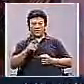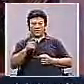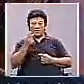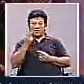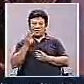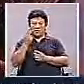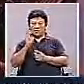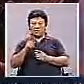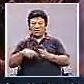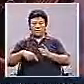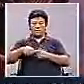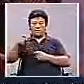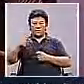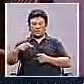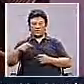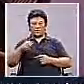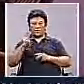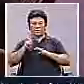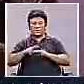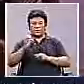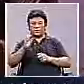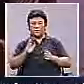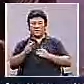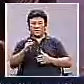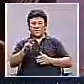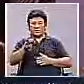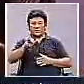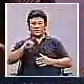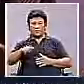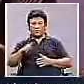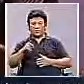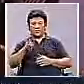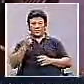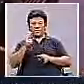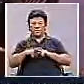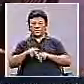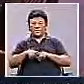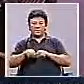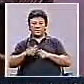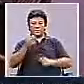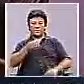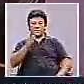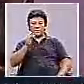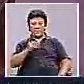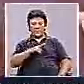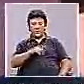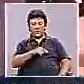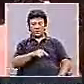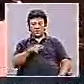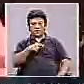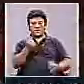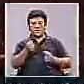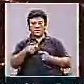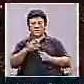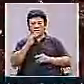que protagonizou a fuga da prisão de Caxias, pelos presos políticos do Partido Comunista Português, e aqui o carro não